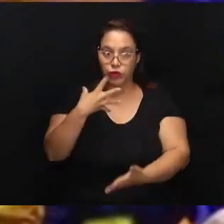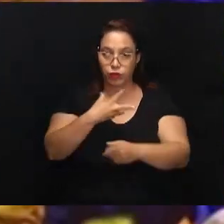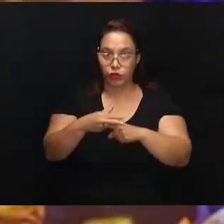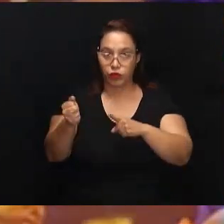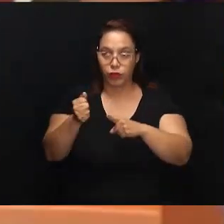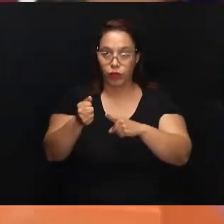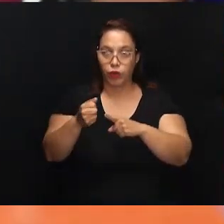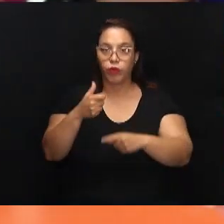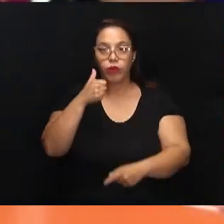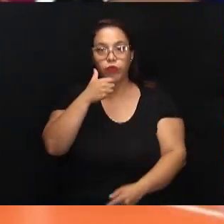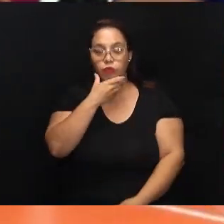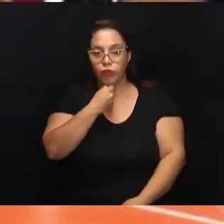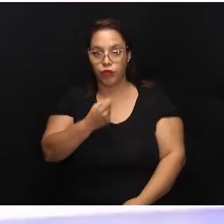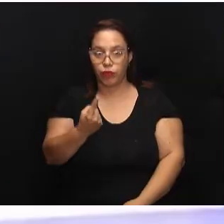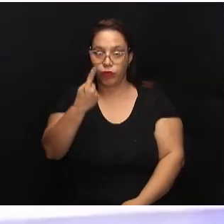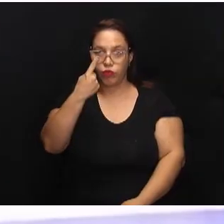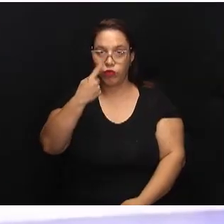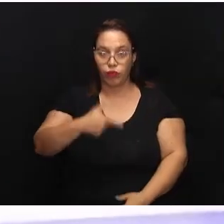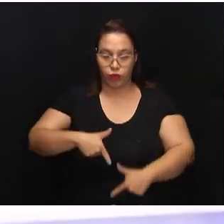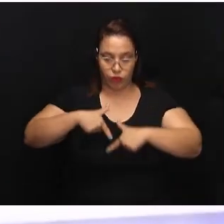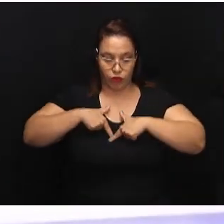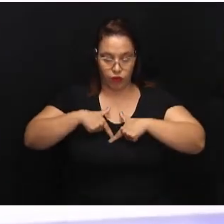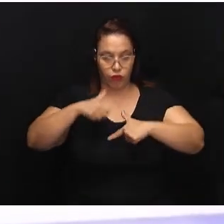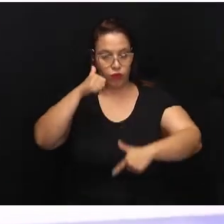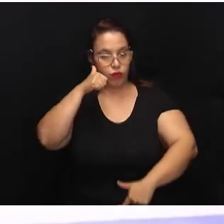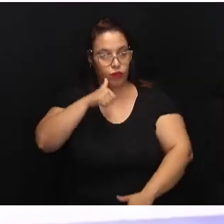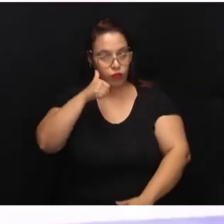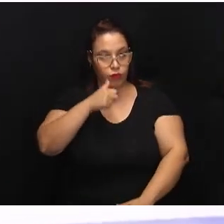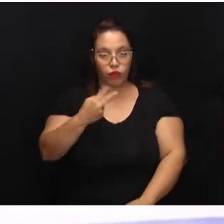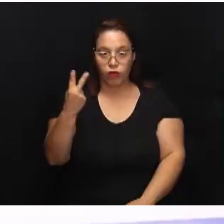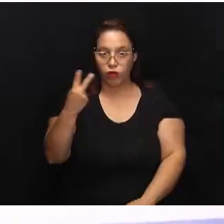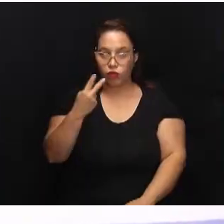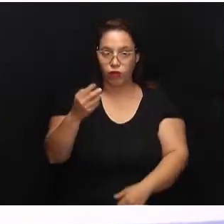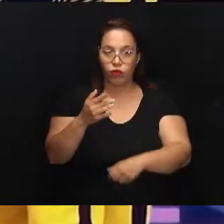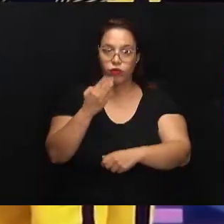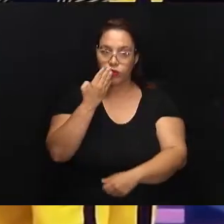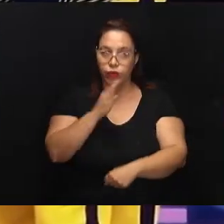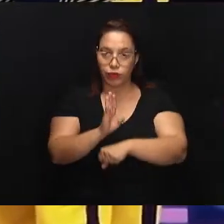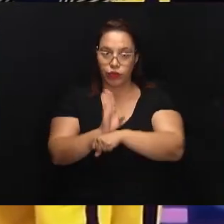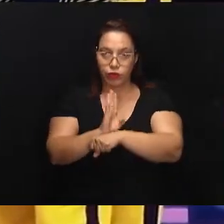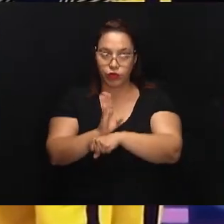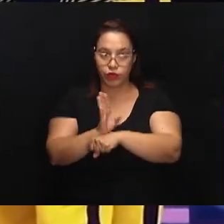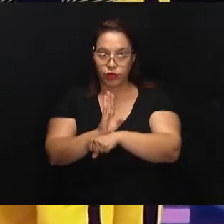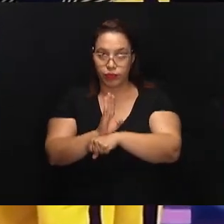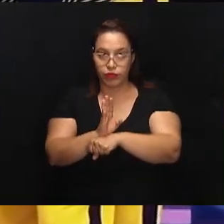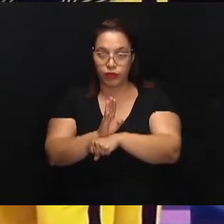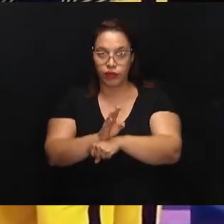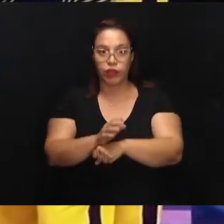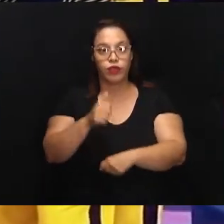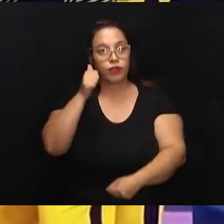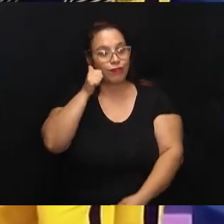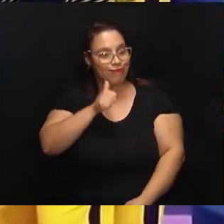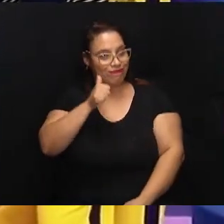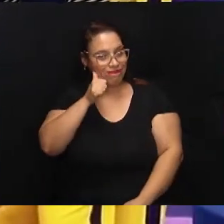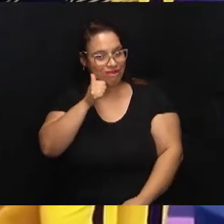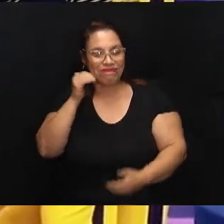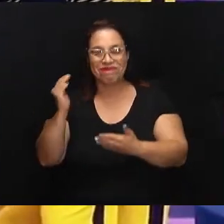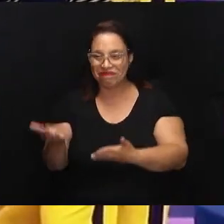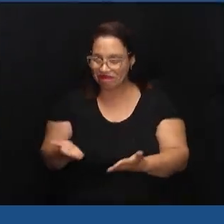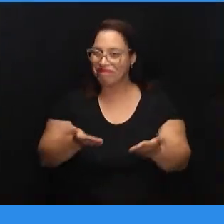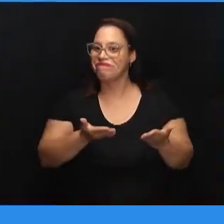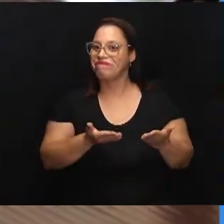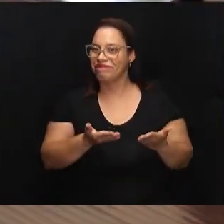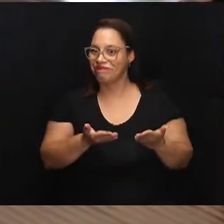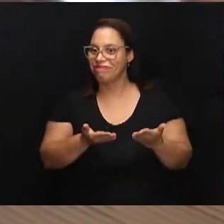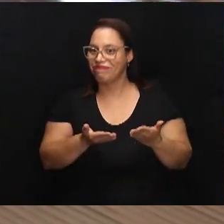pela seleção masculina e 1 pela seleção feminina, e 2 medalhas de bronze, ambas conquistadas pelas meninas da seleção